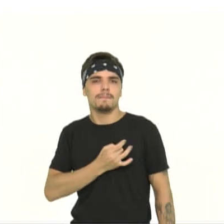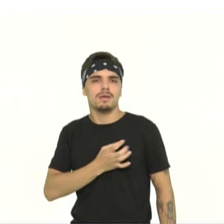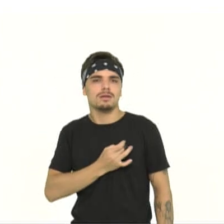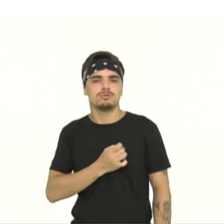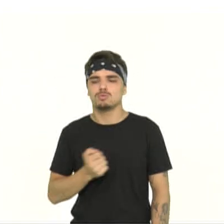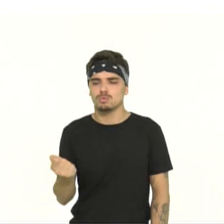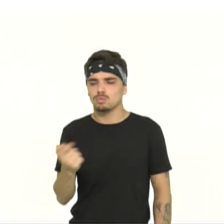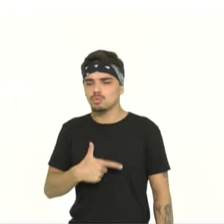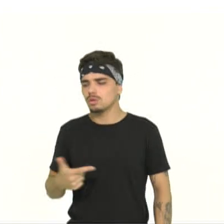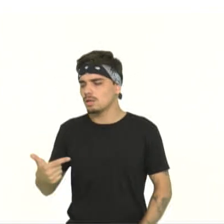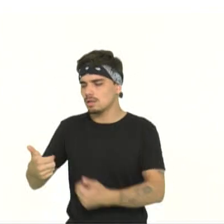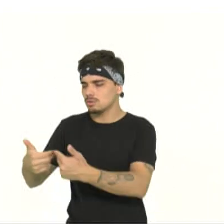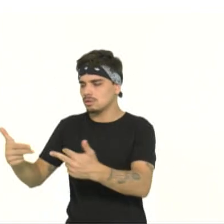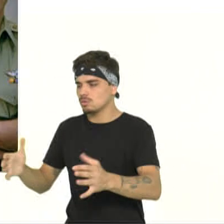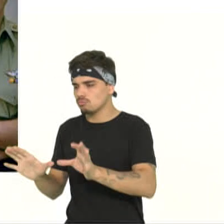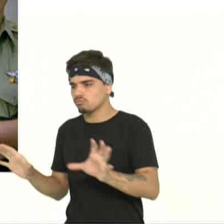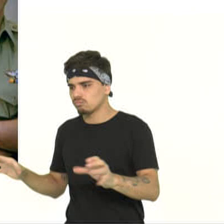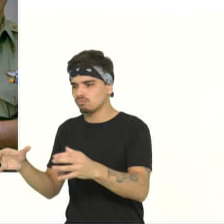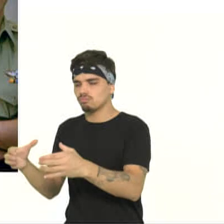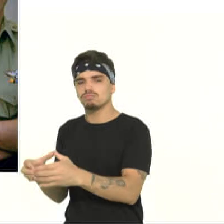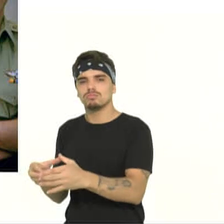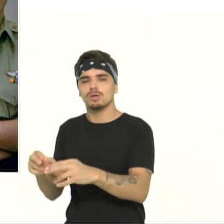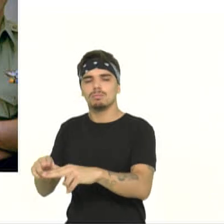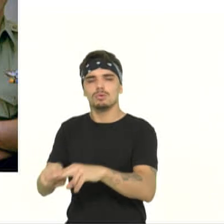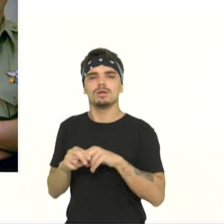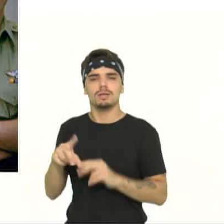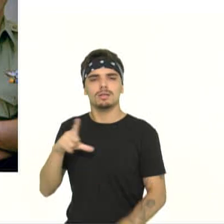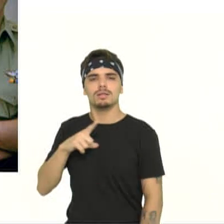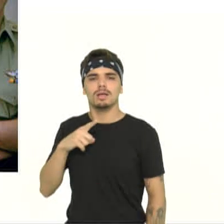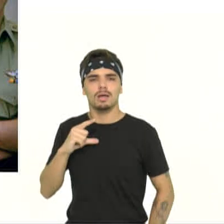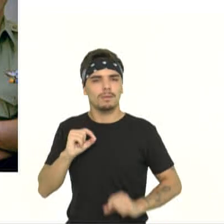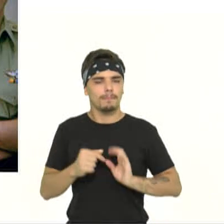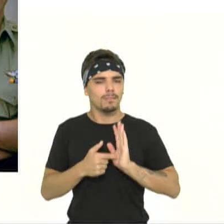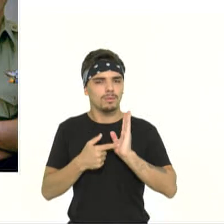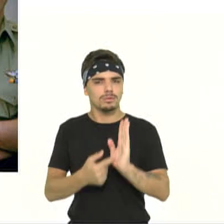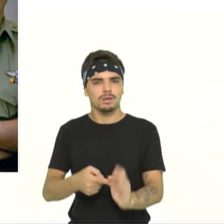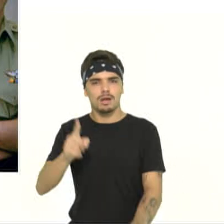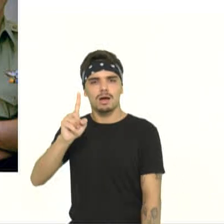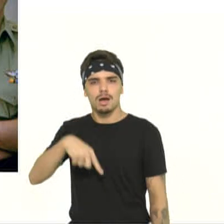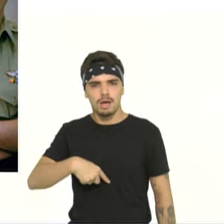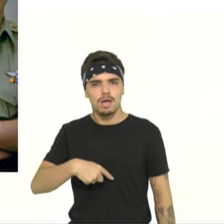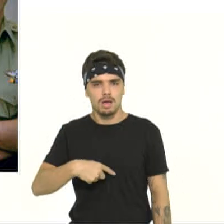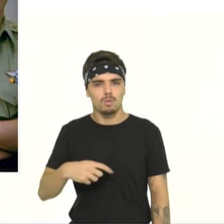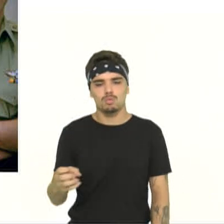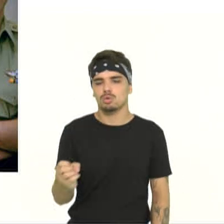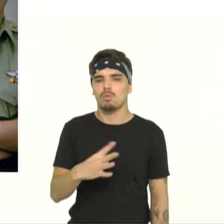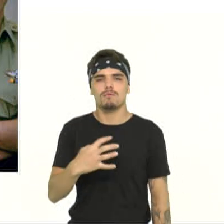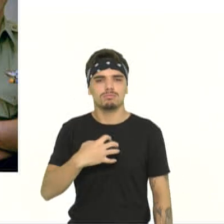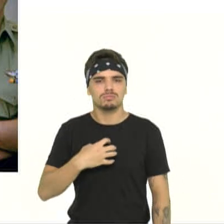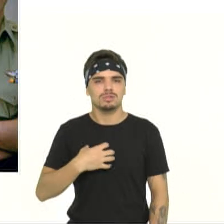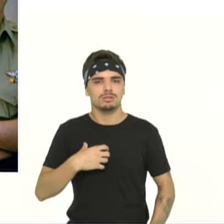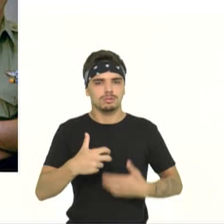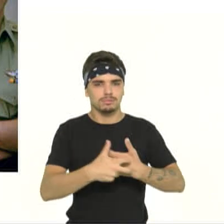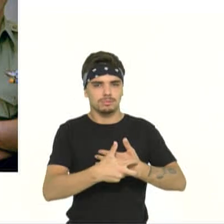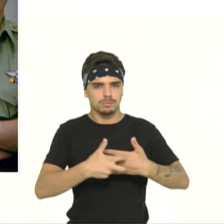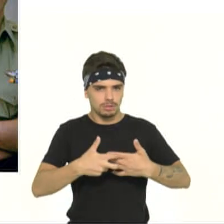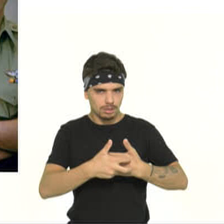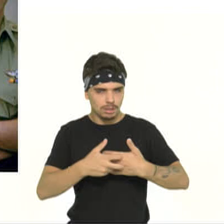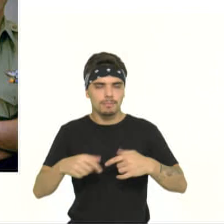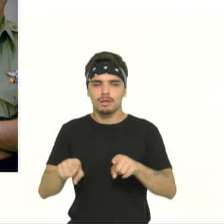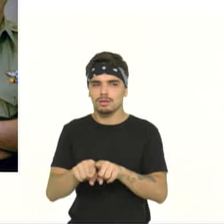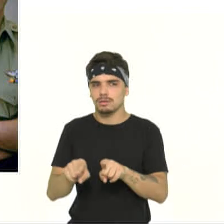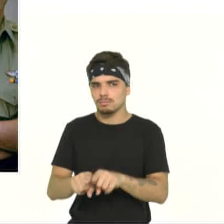todas as atrocidades juntas, pois implicava que esse era um novo tipo de criminoso, efetivamente